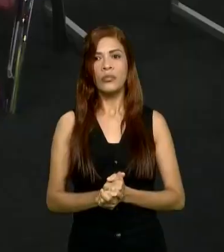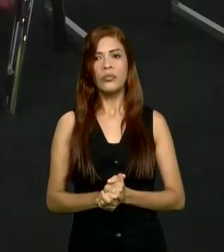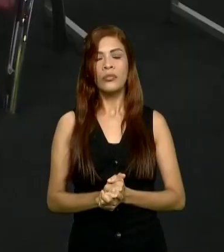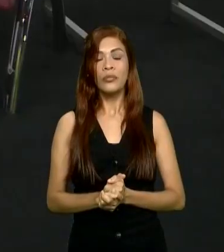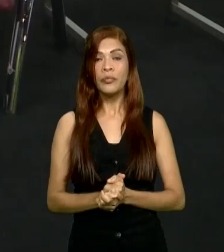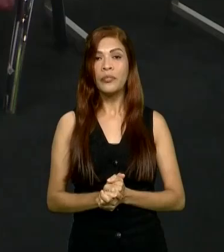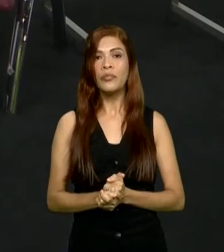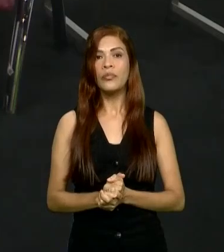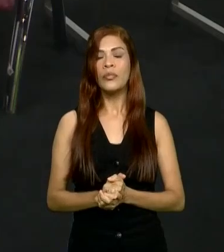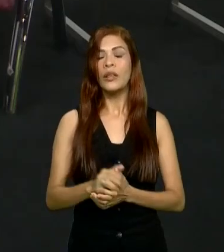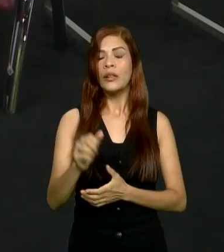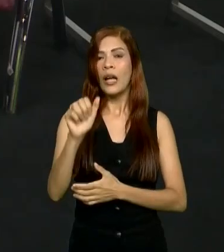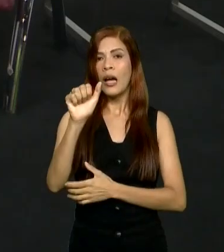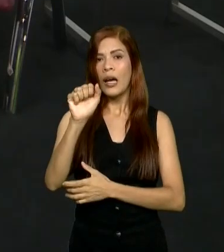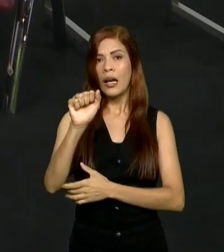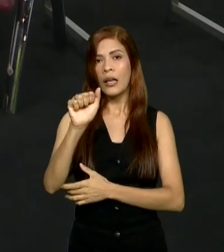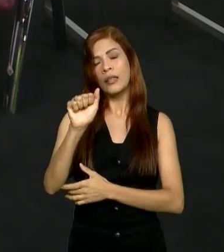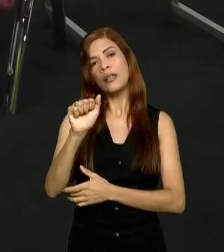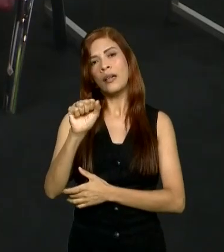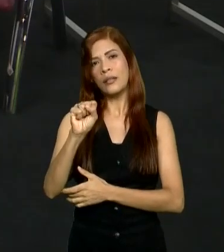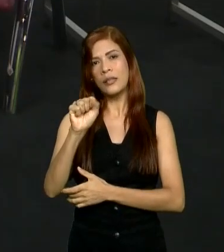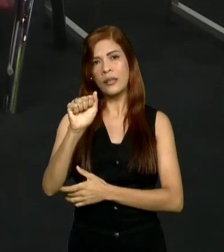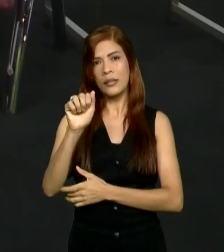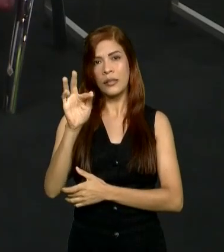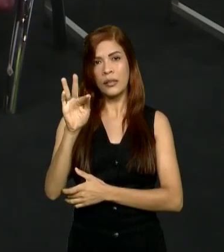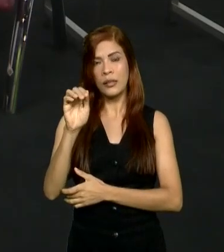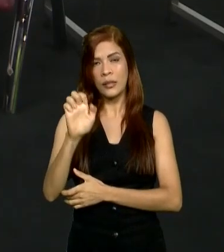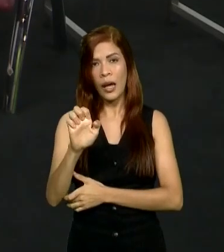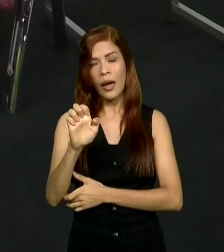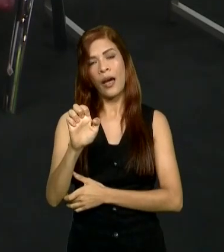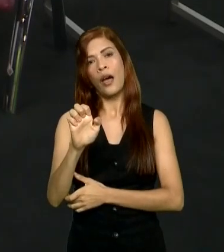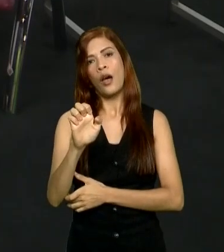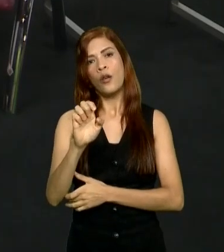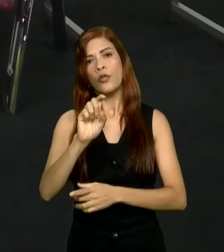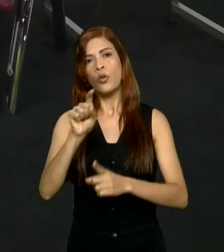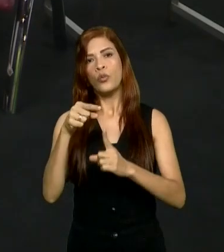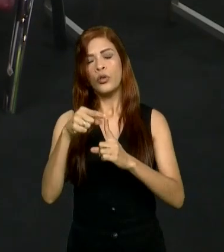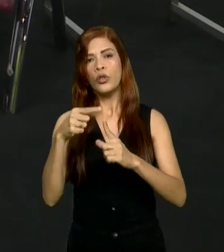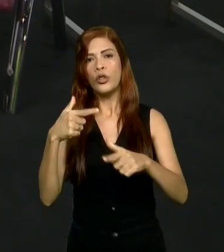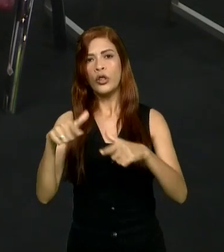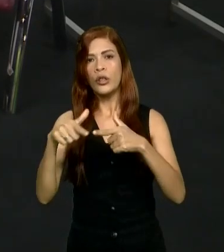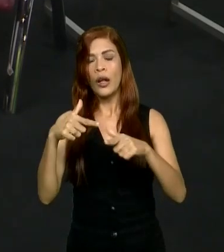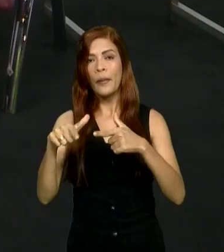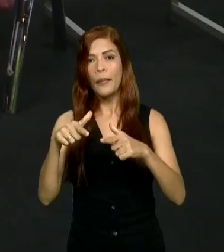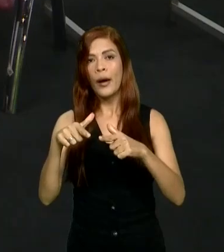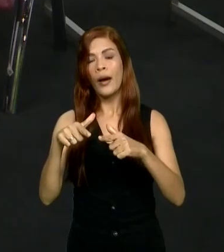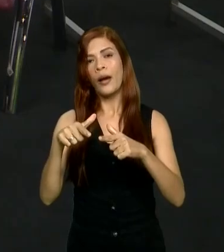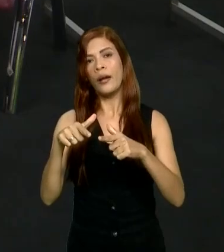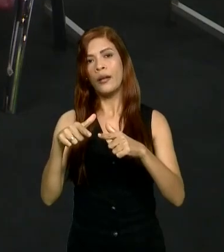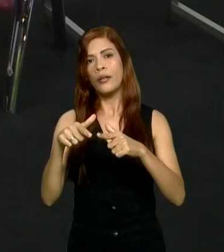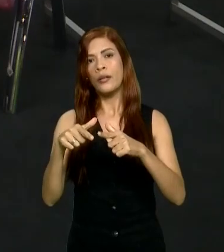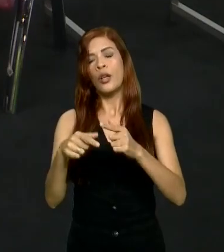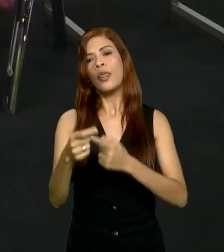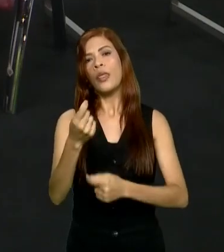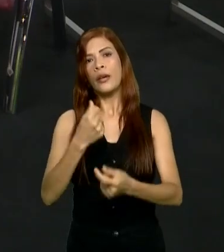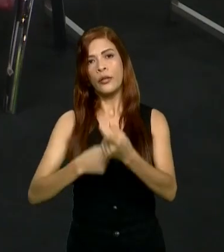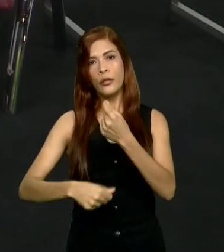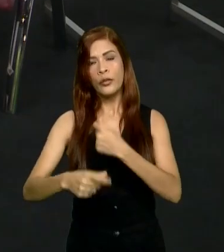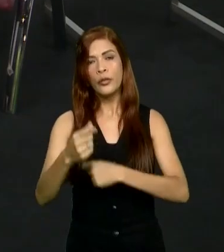na SAF, né, que trabalha a agricultura familiar. Então, a alimentação, que é a base da economia, que da é a agricultura, base,